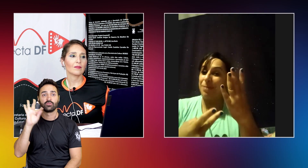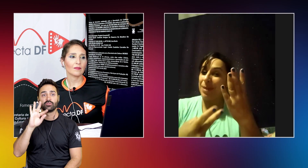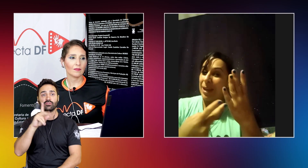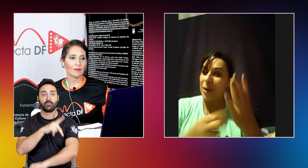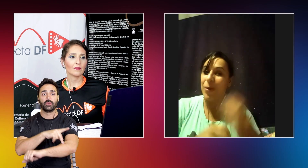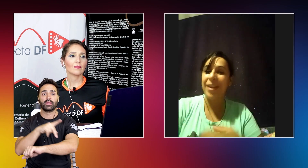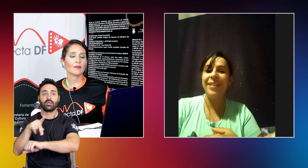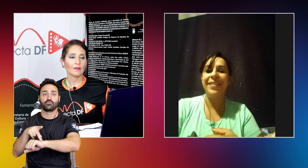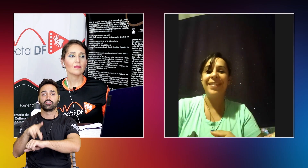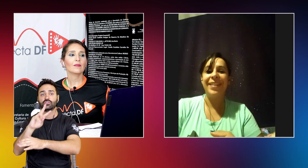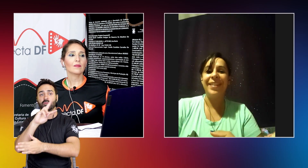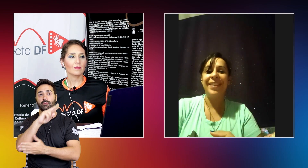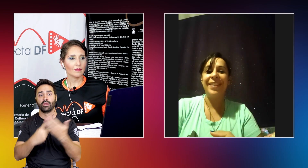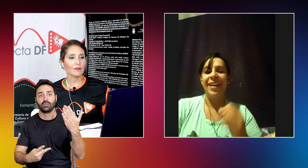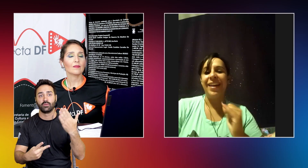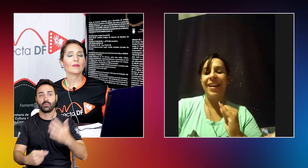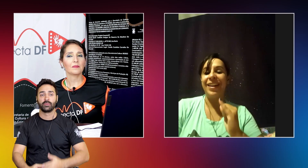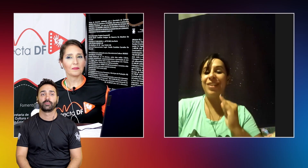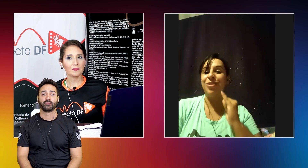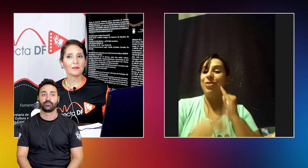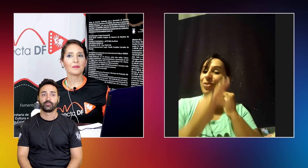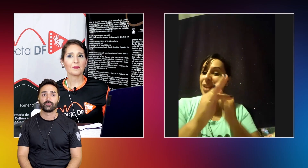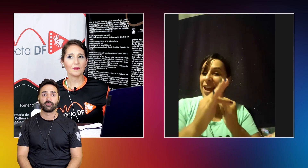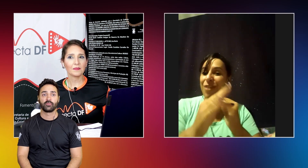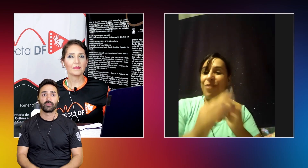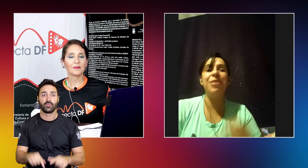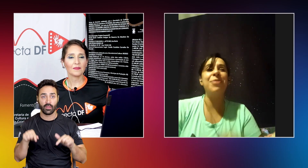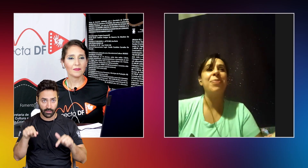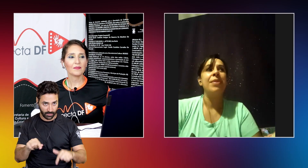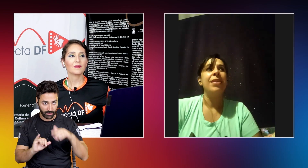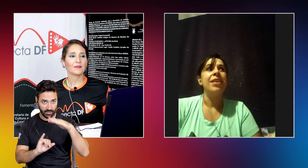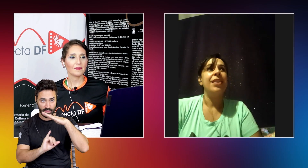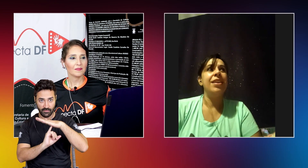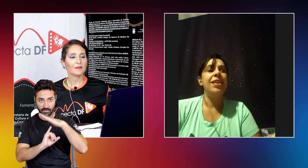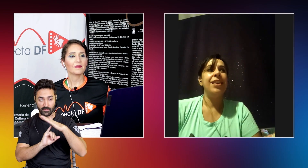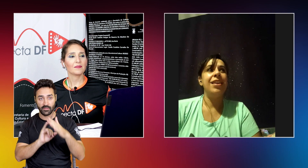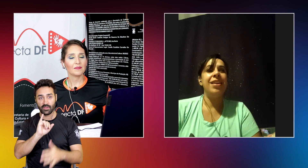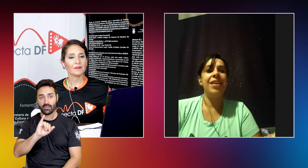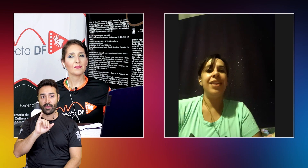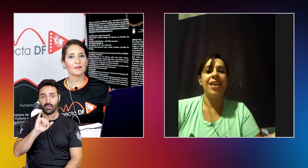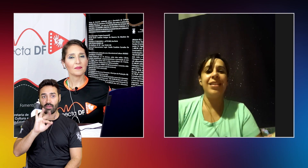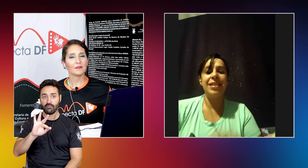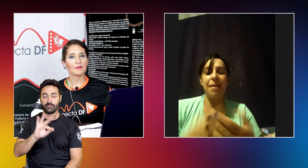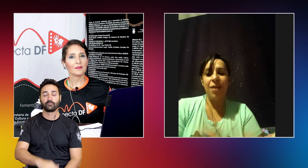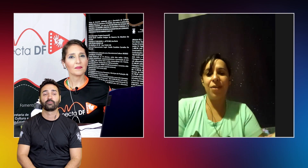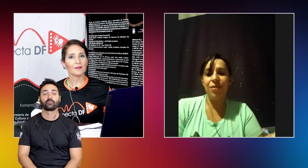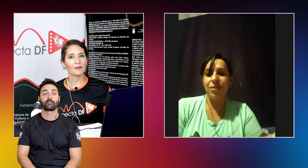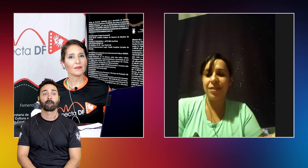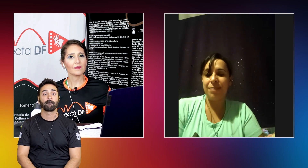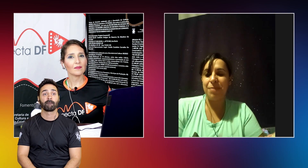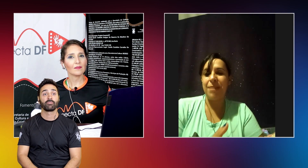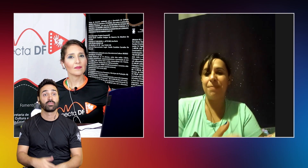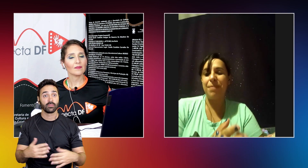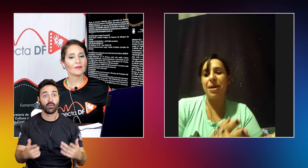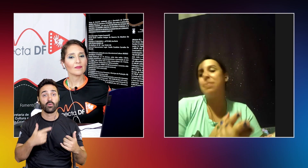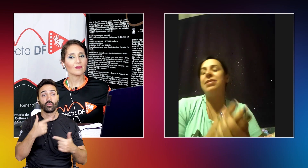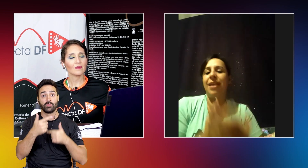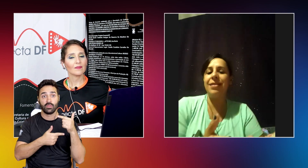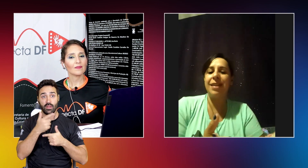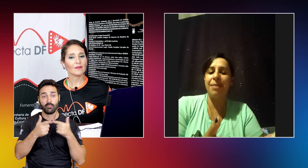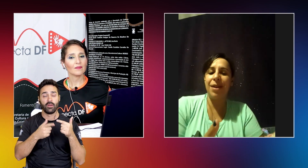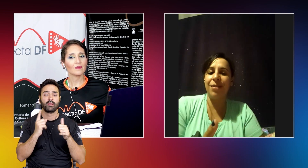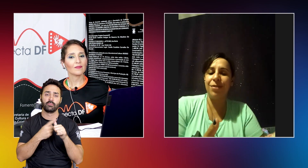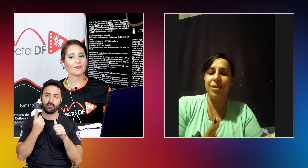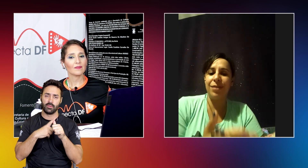pedagogia bilíngue, né? Aqui no IF. E esse trabalho que vocês, primeiro é para parabenizar